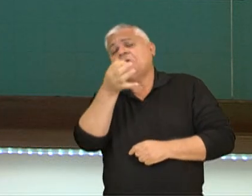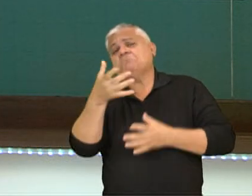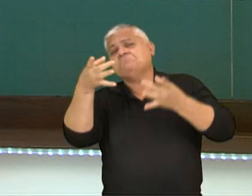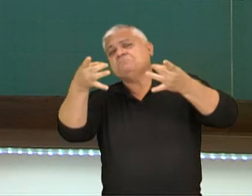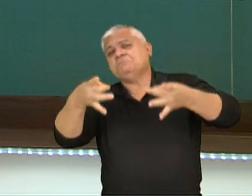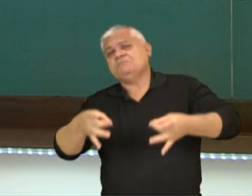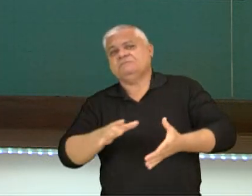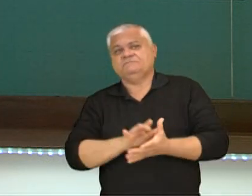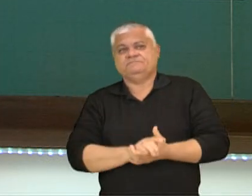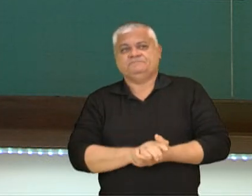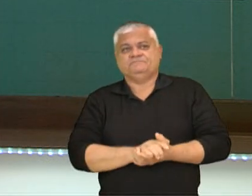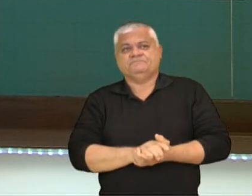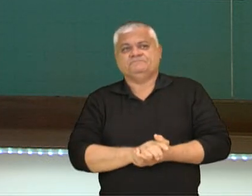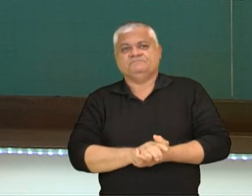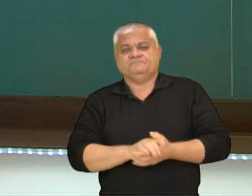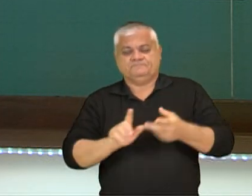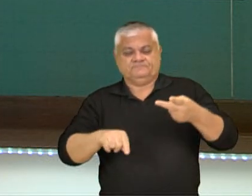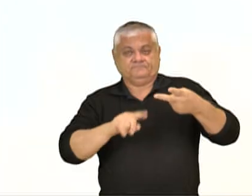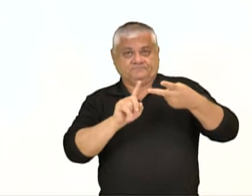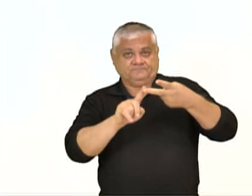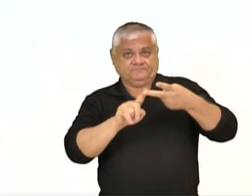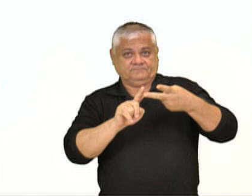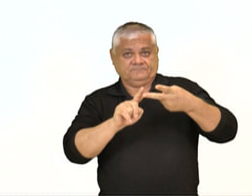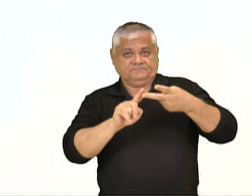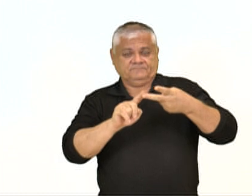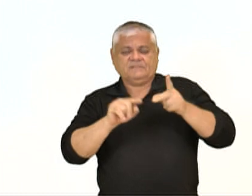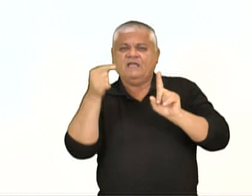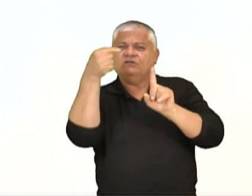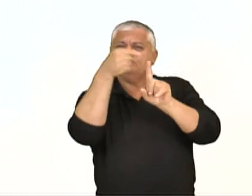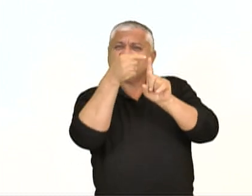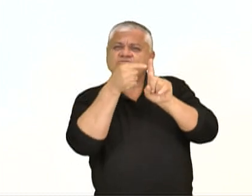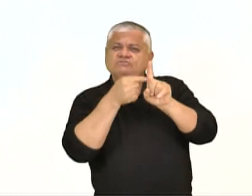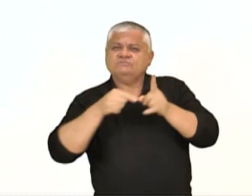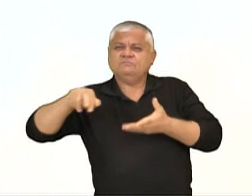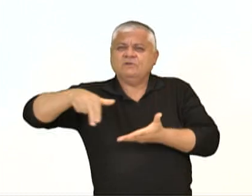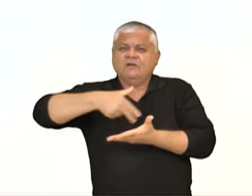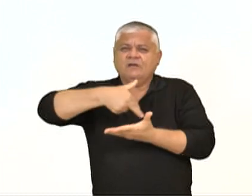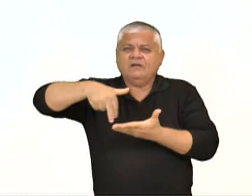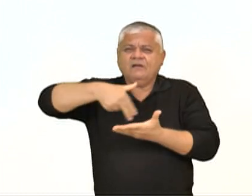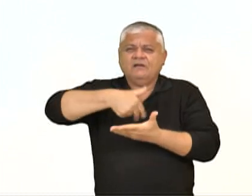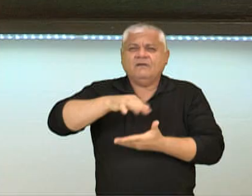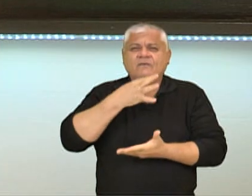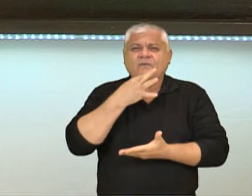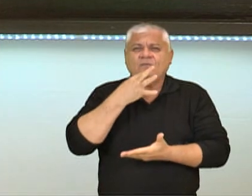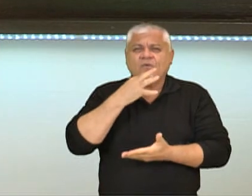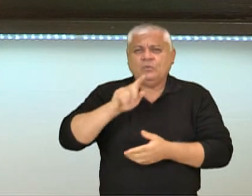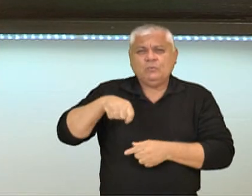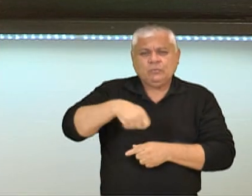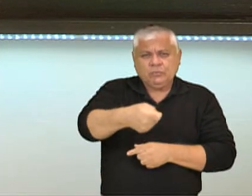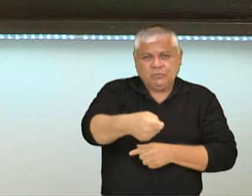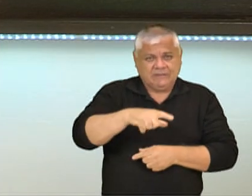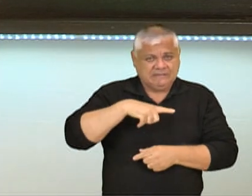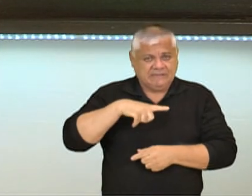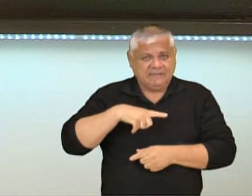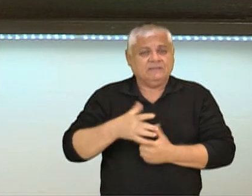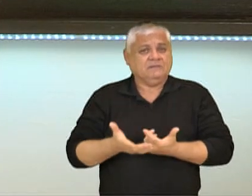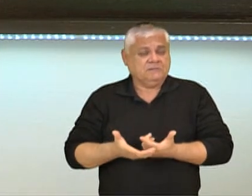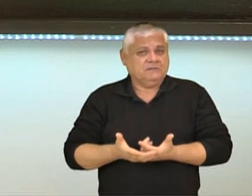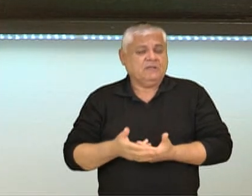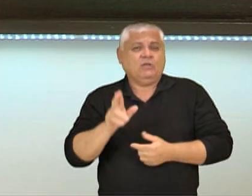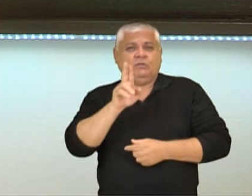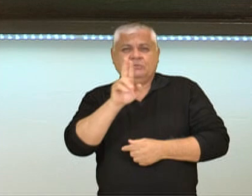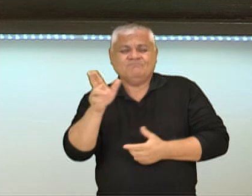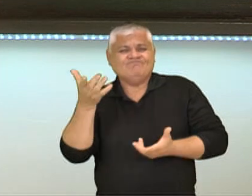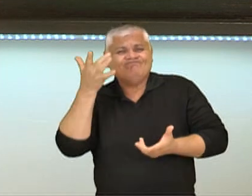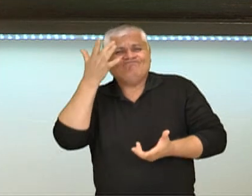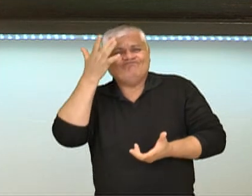a dança? Quais estilos de dança que você conhece? Com certeza você deve conhecer alguns estilos de dança. Talvez você não saiba o